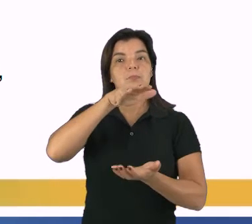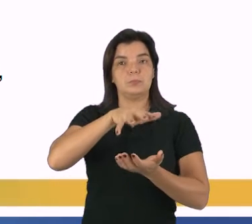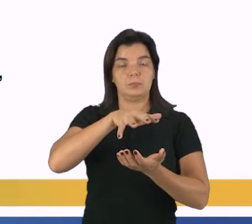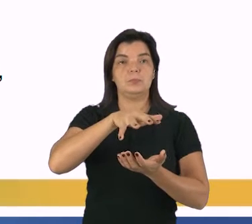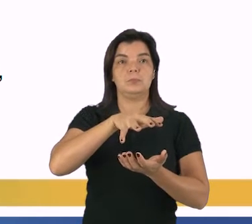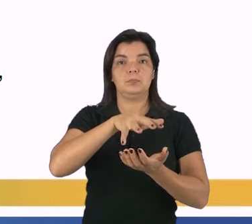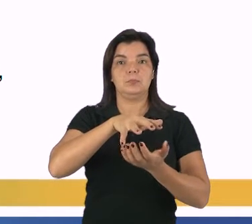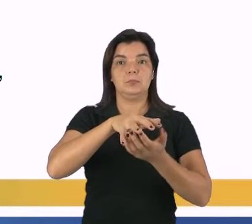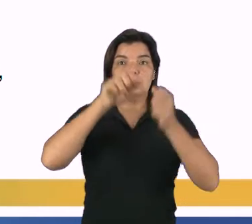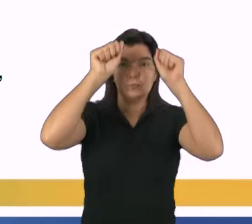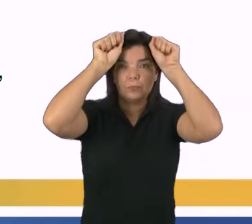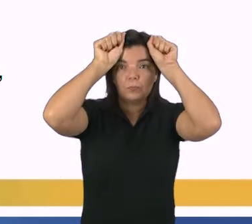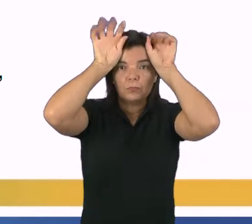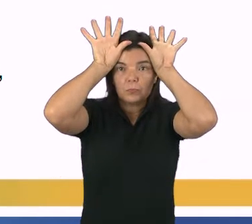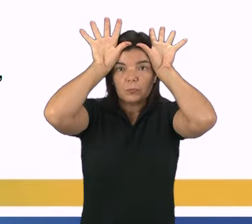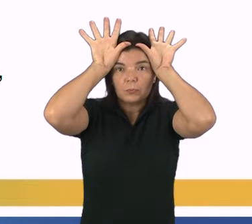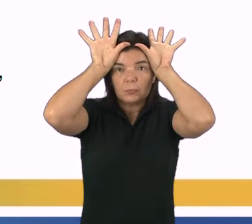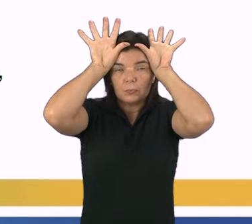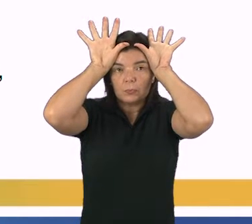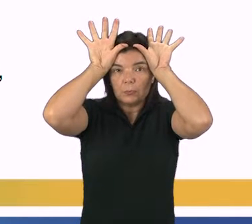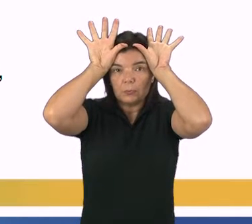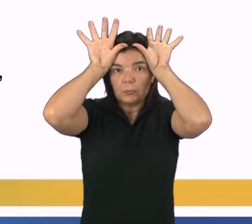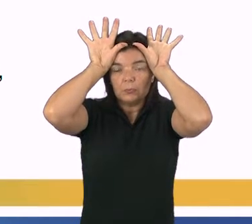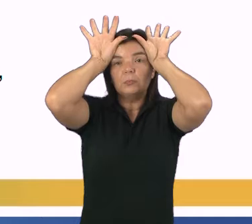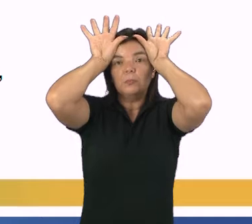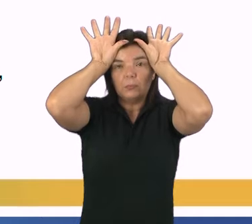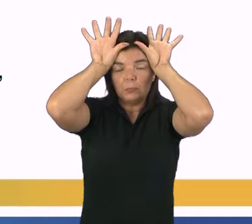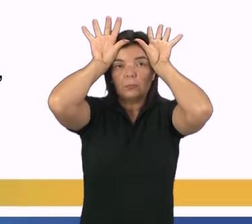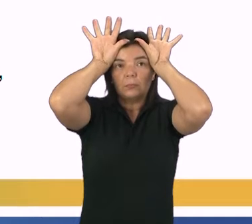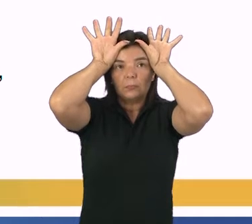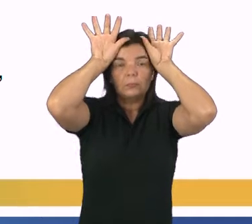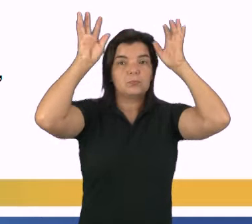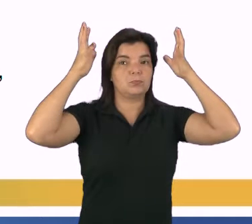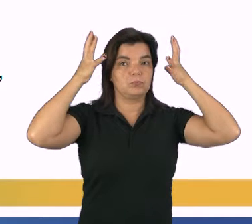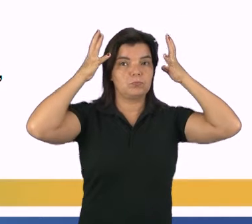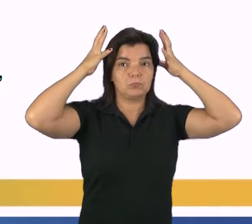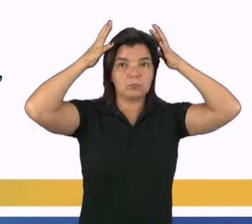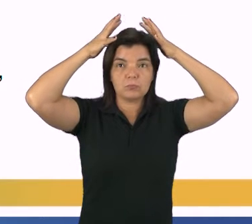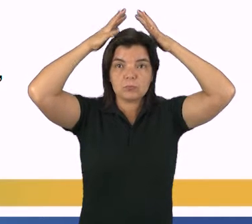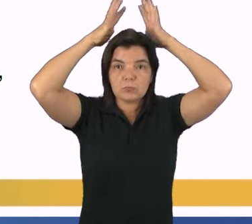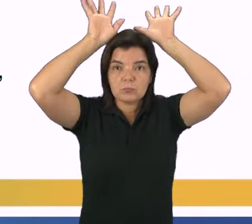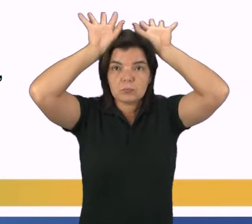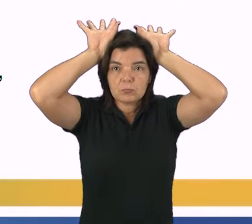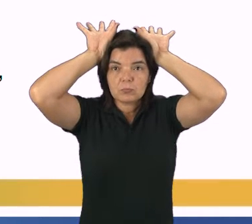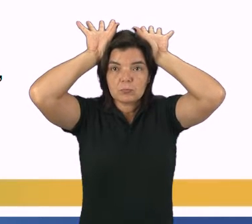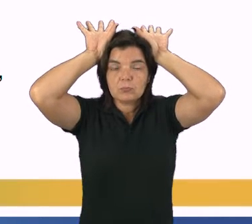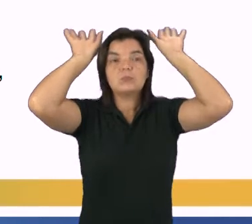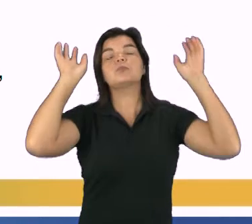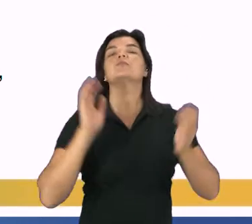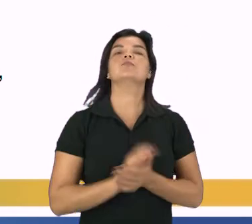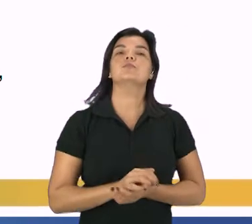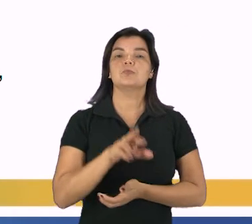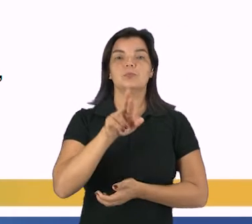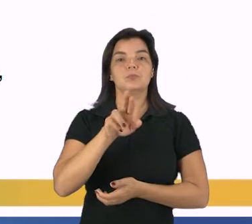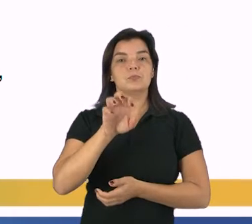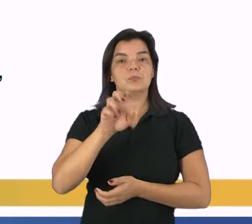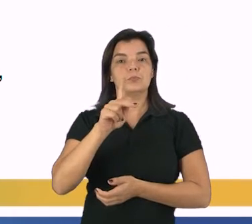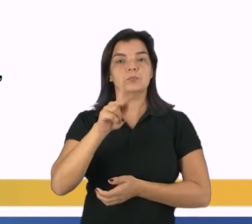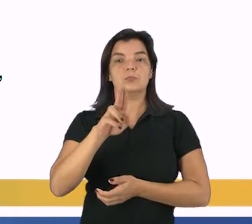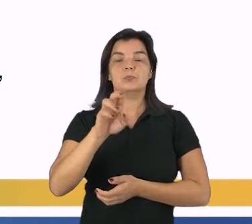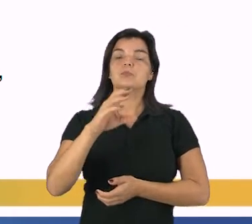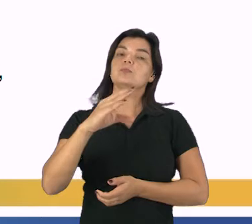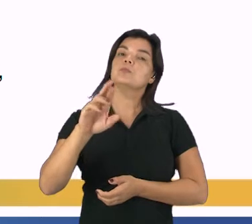né? Vão ter mesma direção e os sentidos podem ser opostos, tá? Nesse exemplo aqui, por